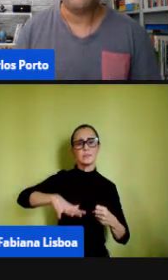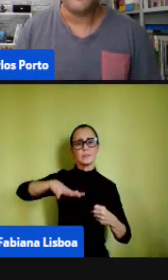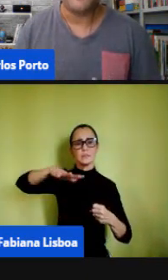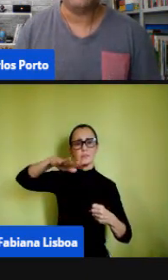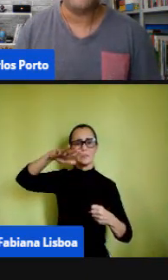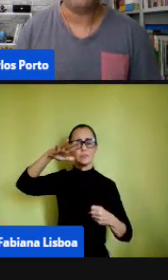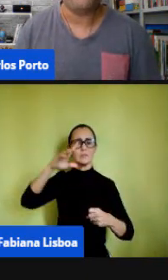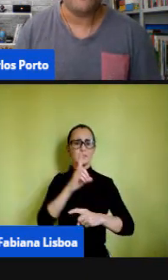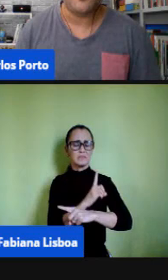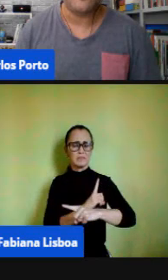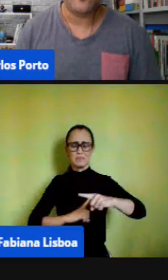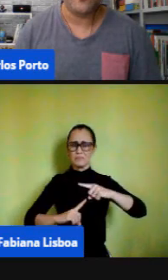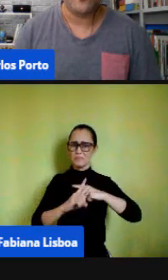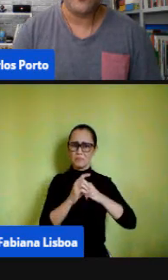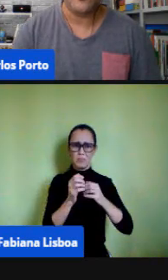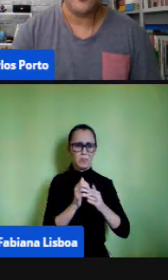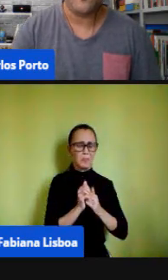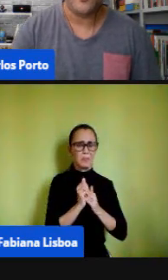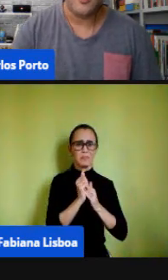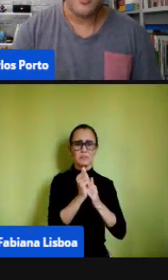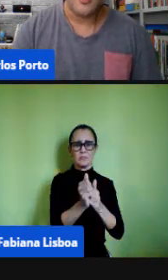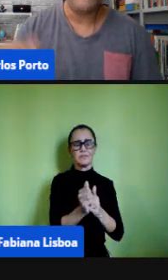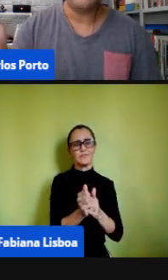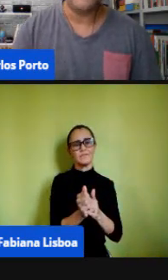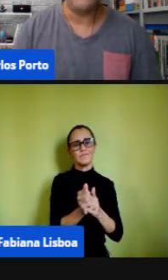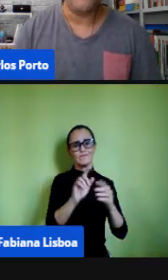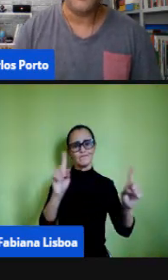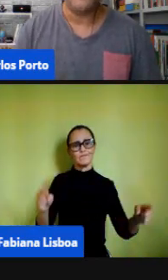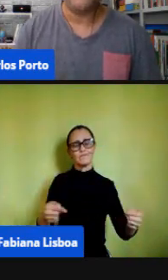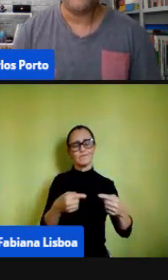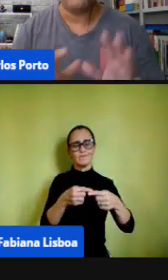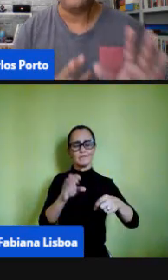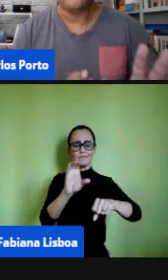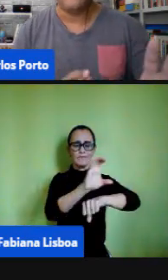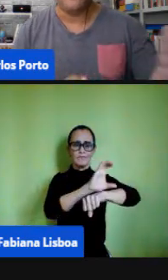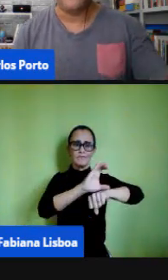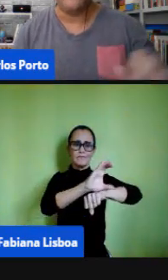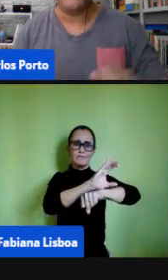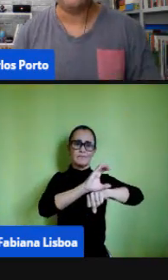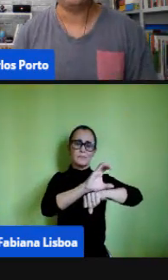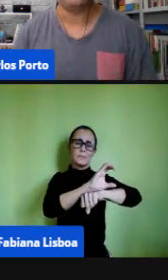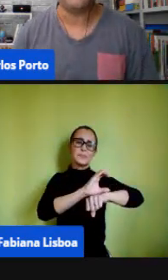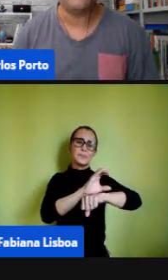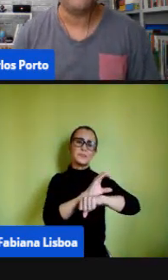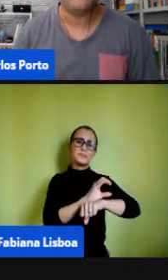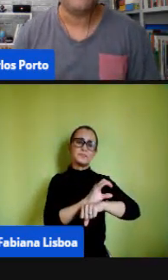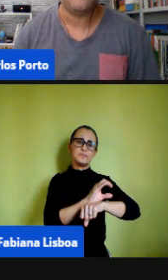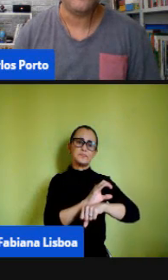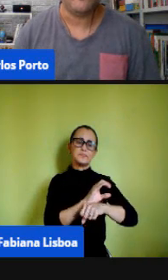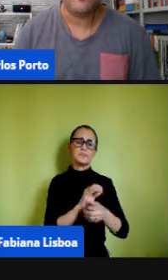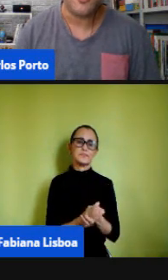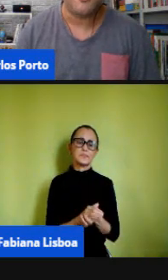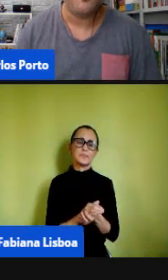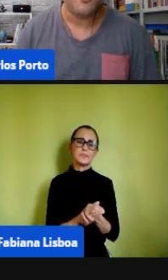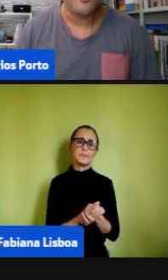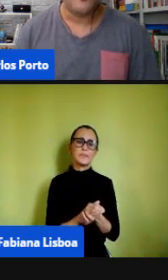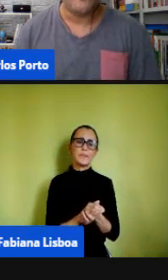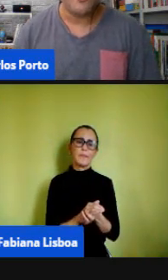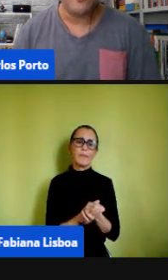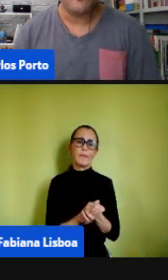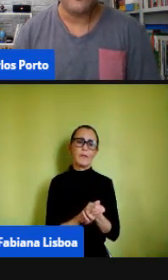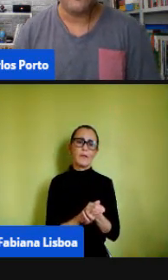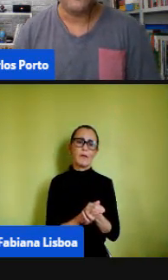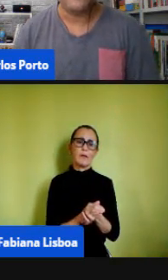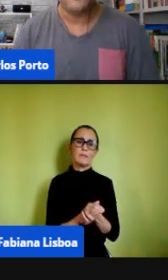aos desamparados na forma dessa Constituição. Adiantando um pouquinho, no próximo slide, eu apresento para você o artigo 205. Vamos lá?